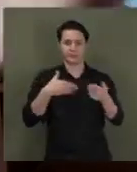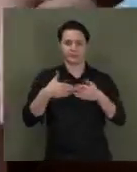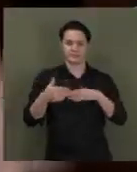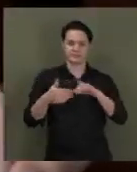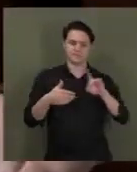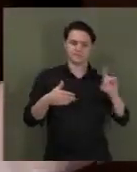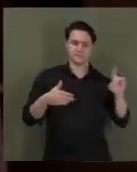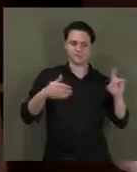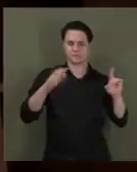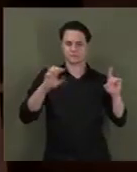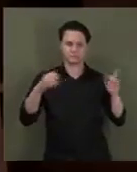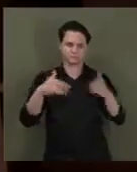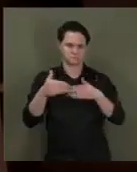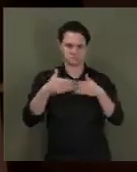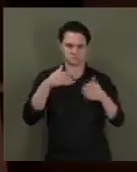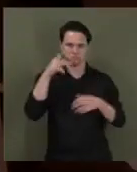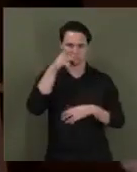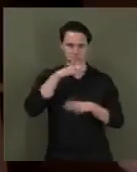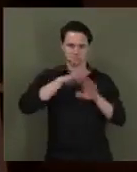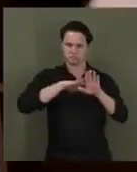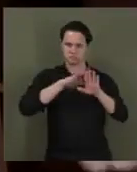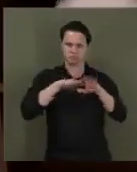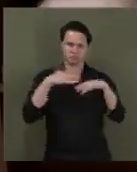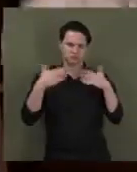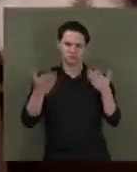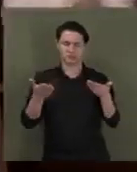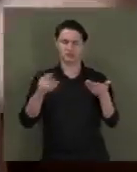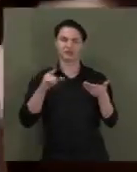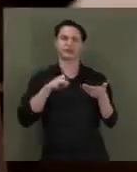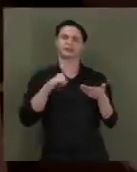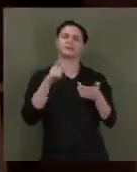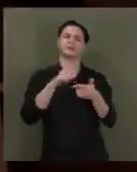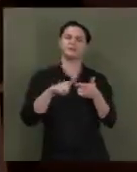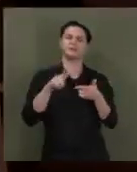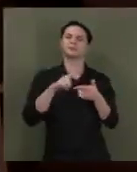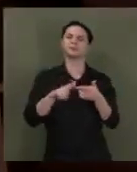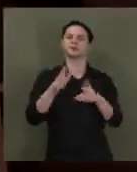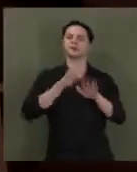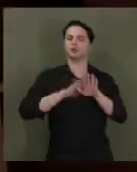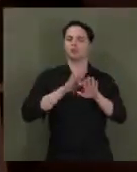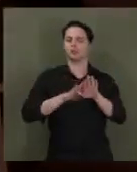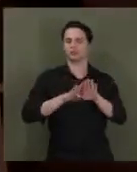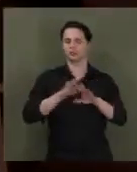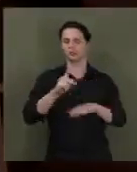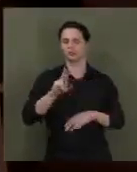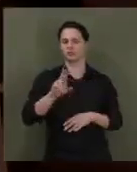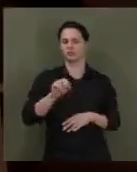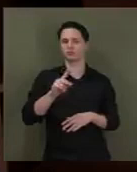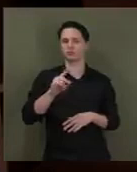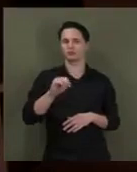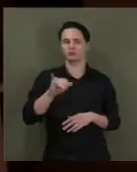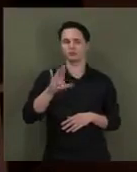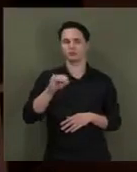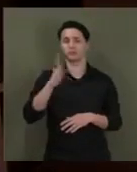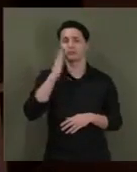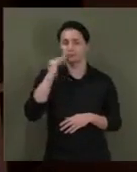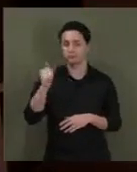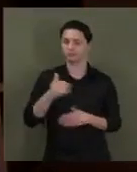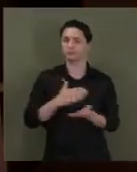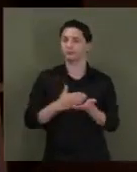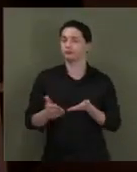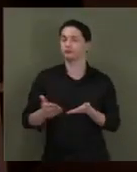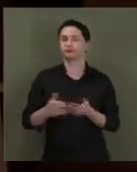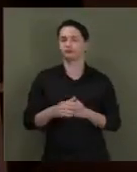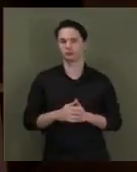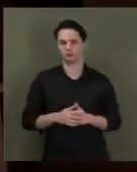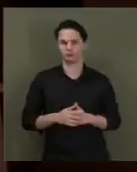vertente política e ideológica, tem seus propósitos. Sabemos onde ele começa, em